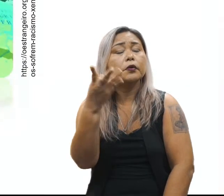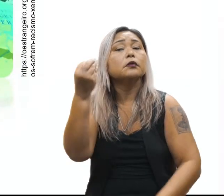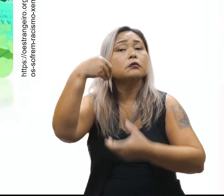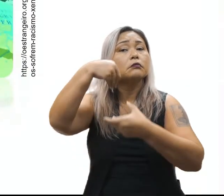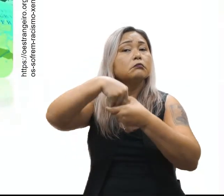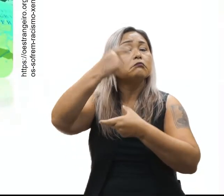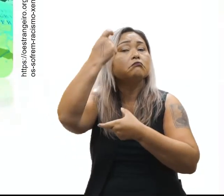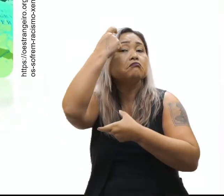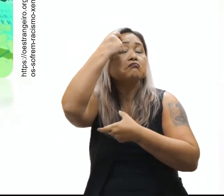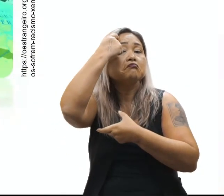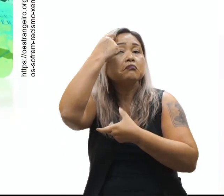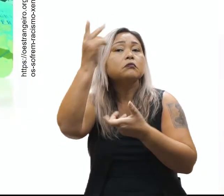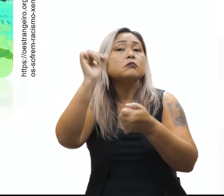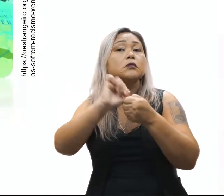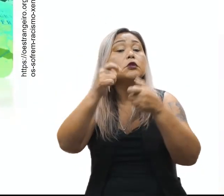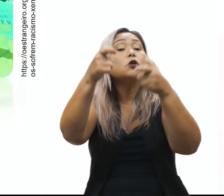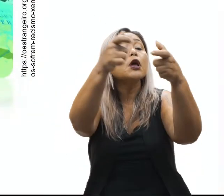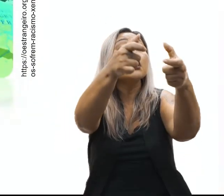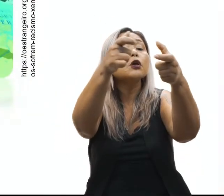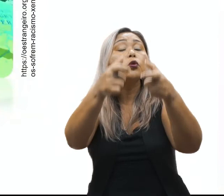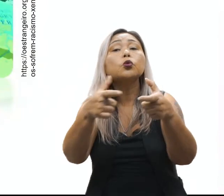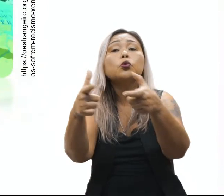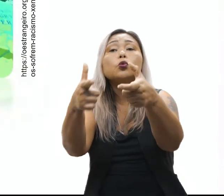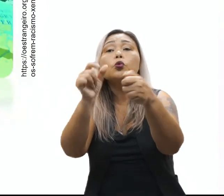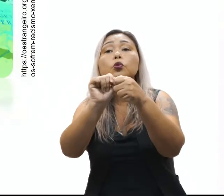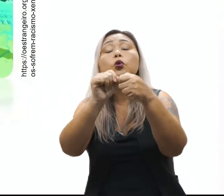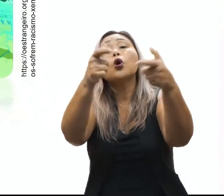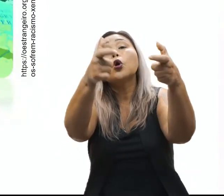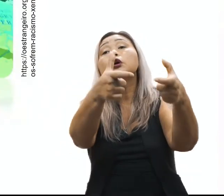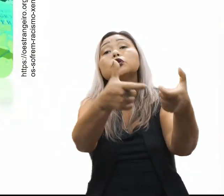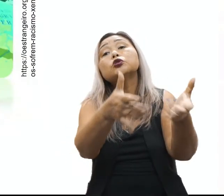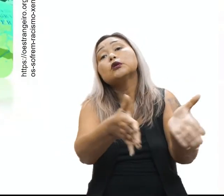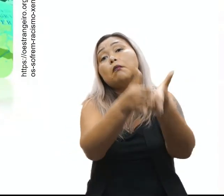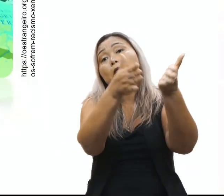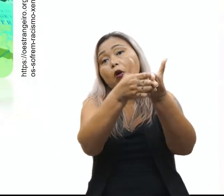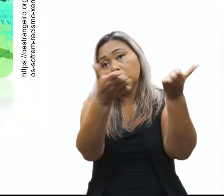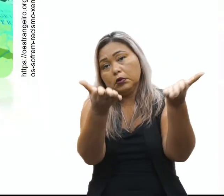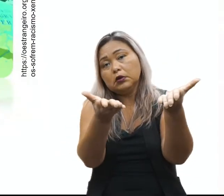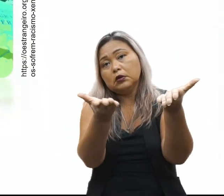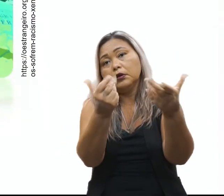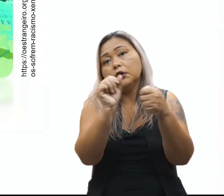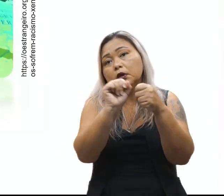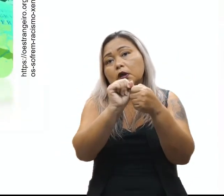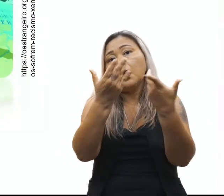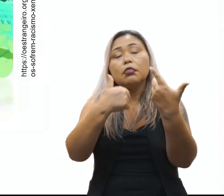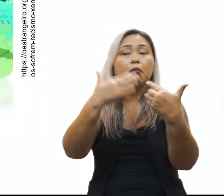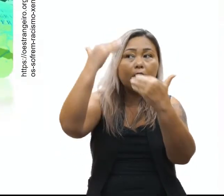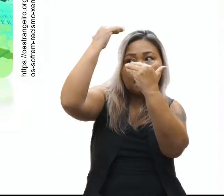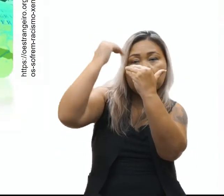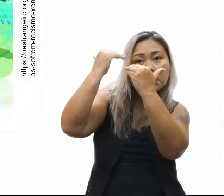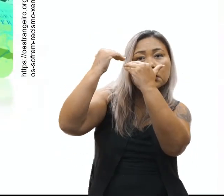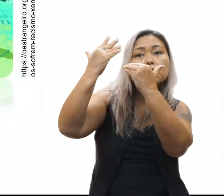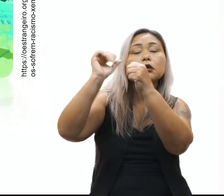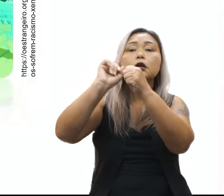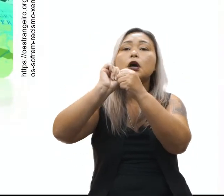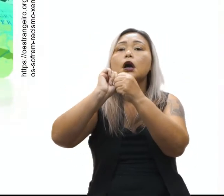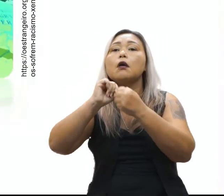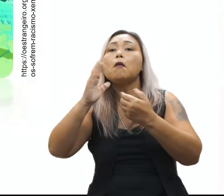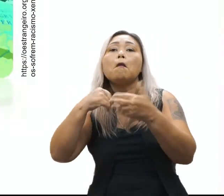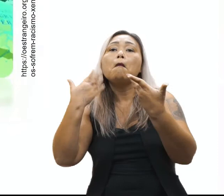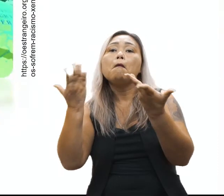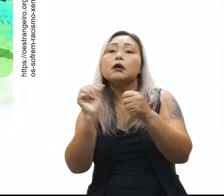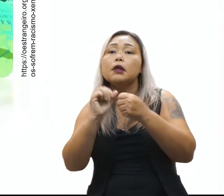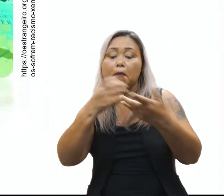das pessoas serem de regiões que eles consideram regiões pobres. Então, eles chamam de cabeça chata, baiano,